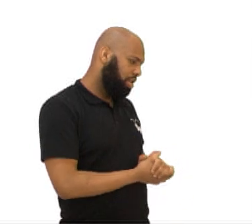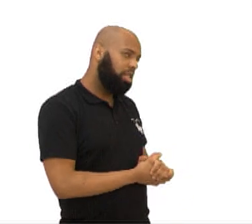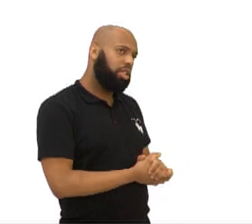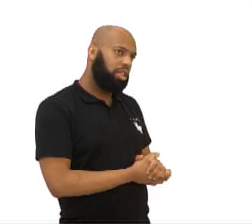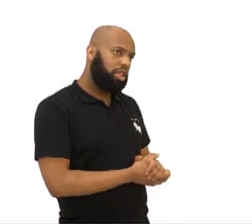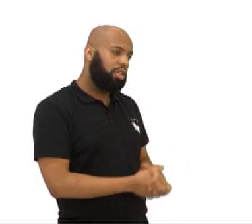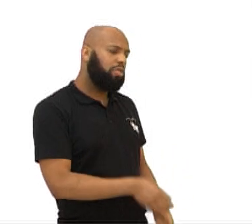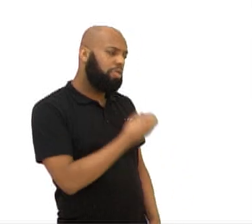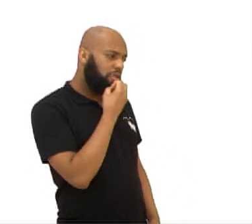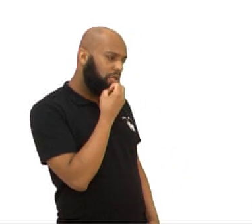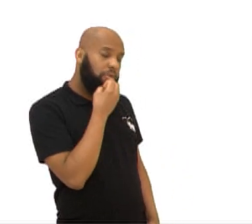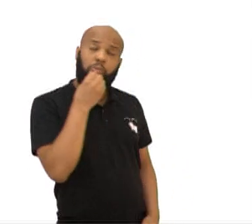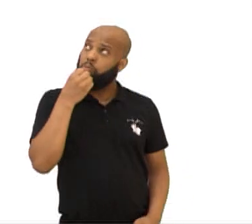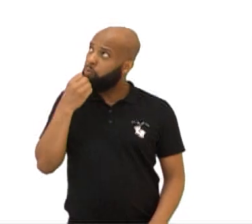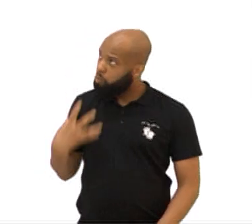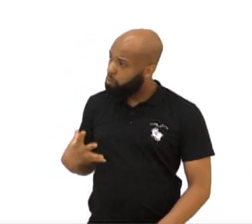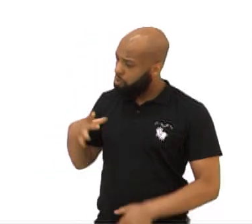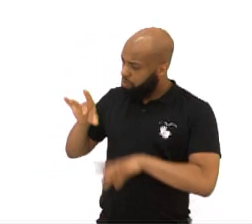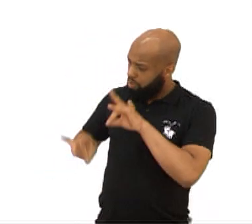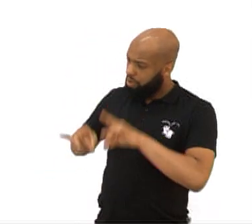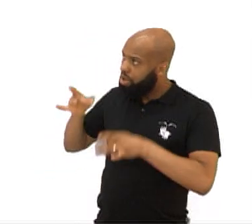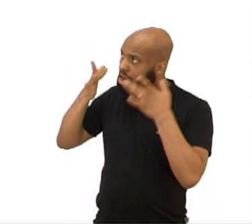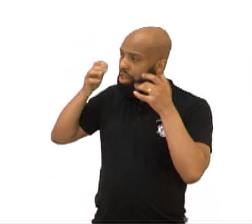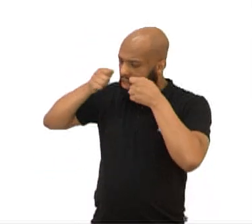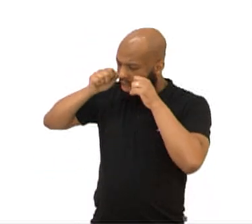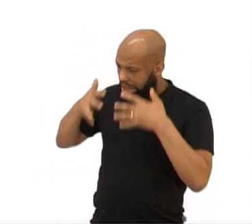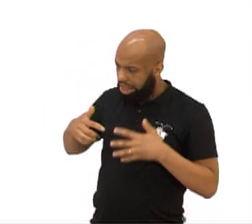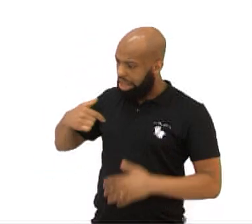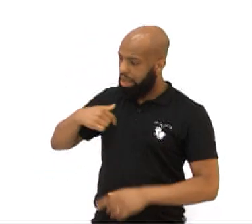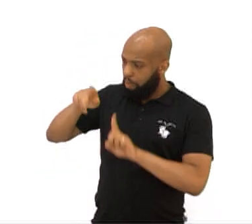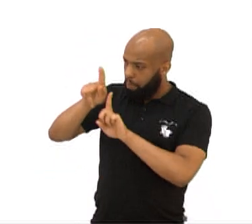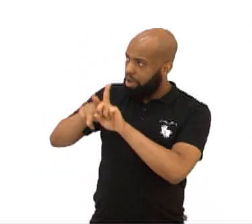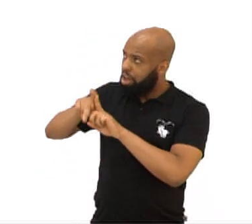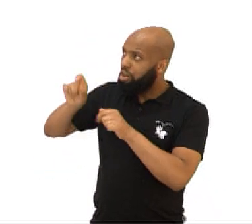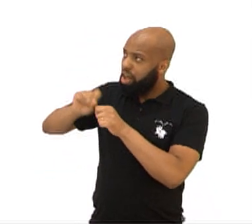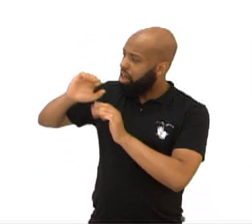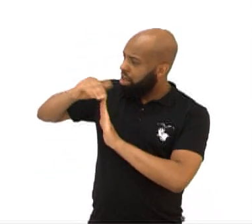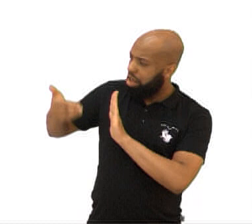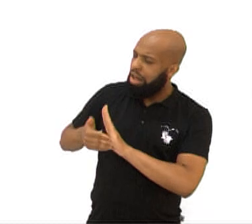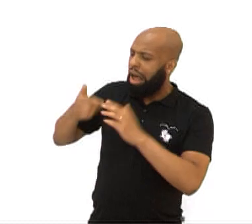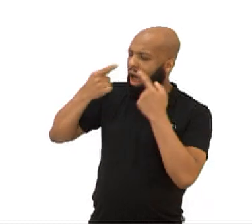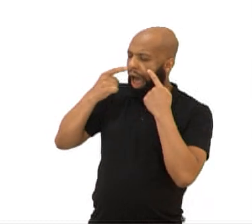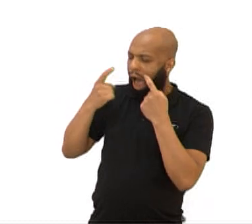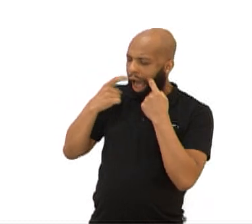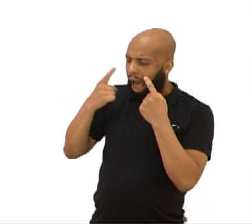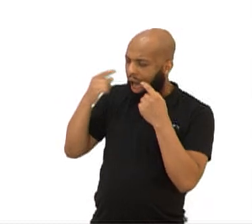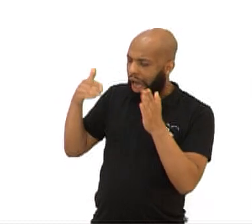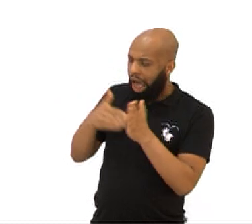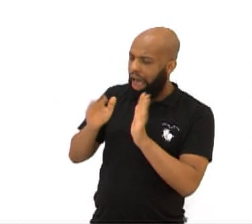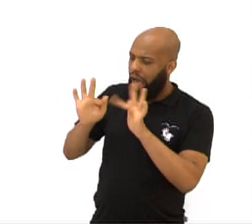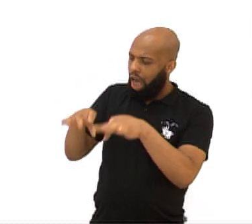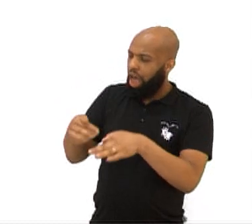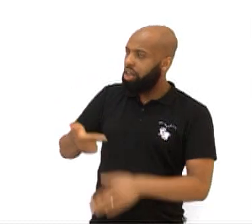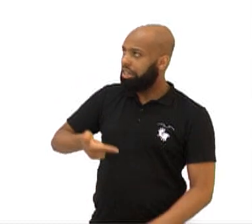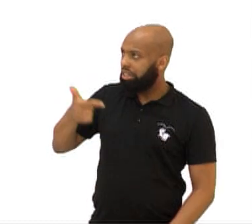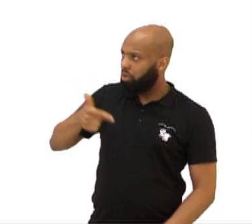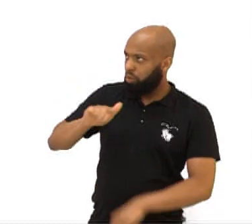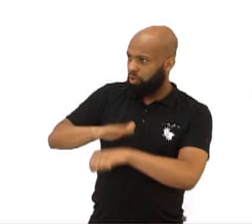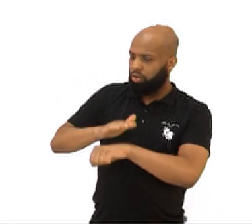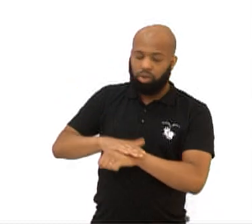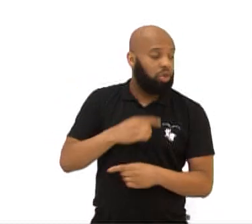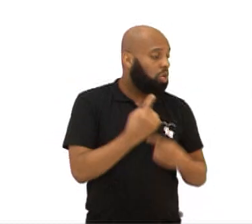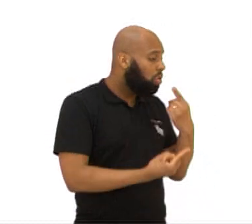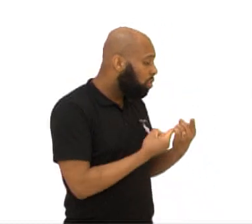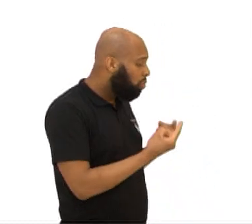uma grande peça dramática. Minha personagem vai fazer todo mundo ficar em lágrimas até o fim do segundo ato. Qual